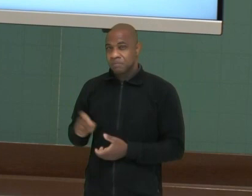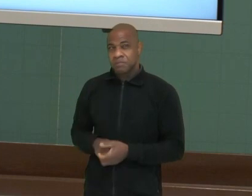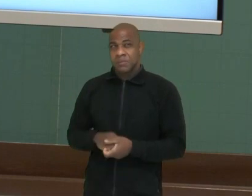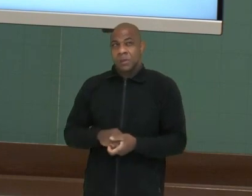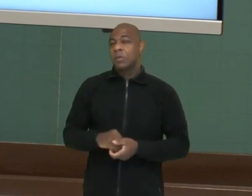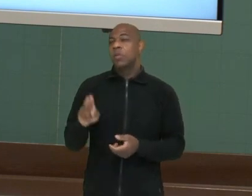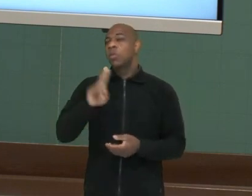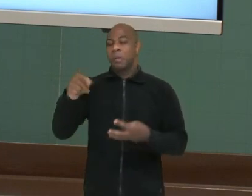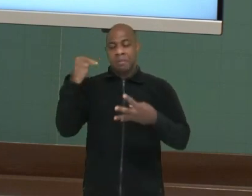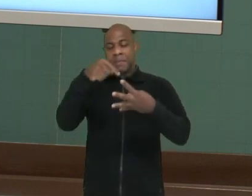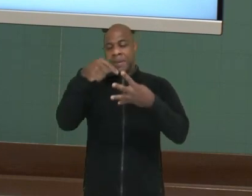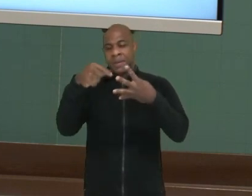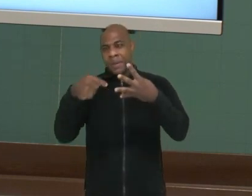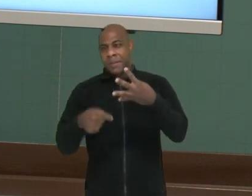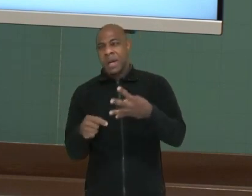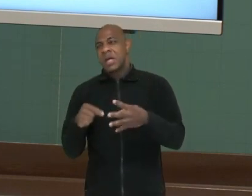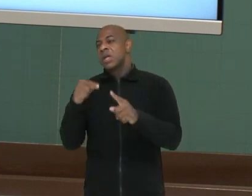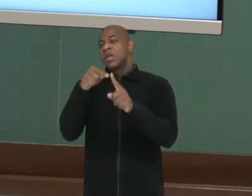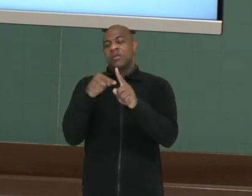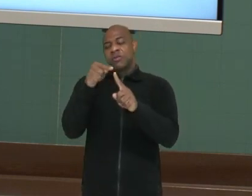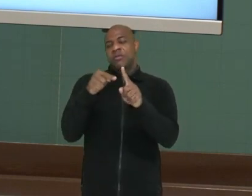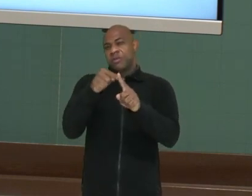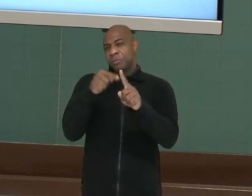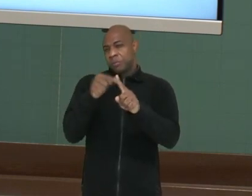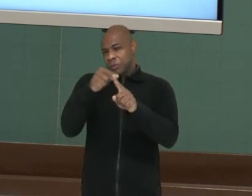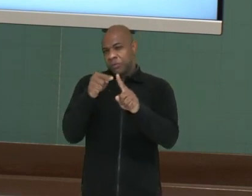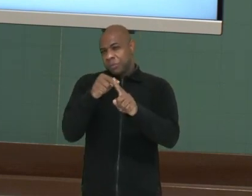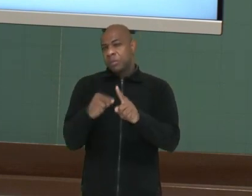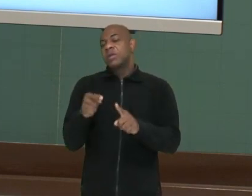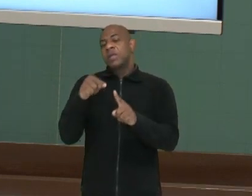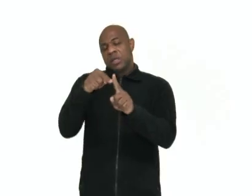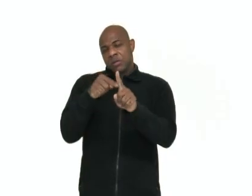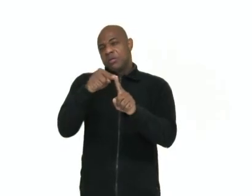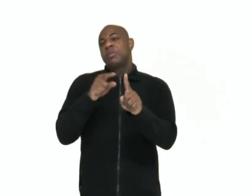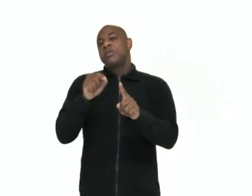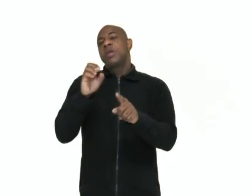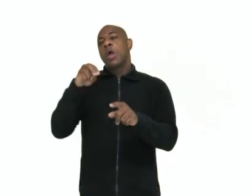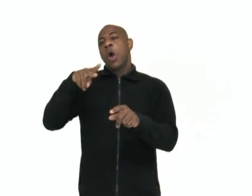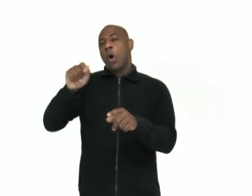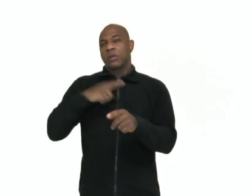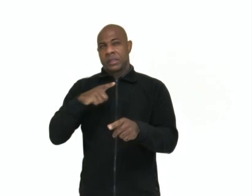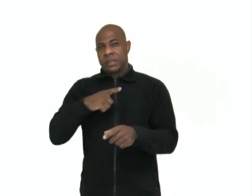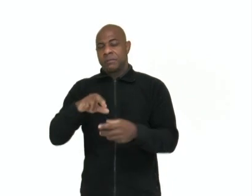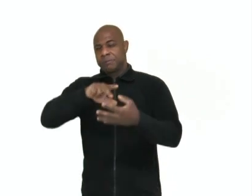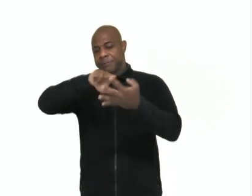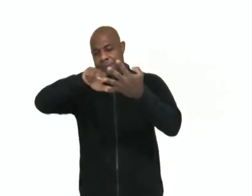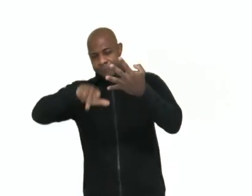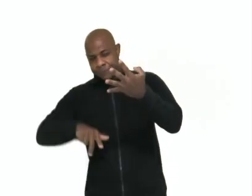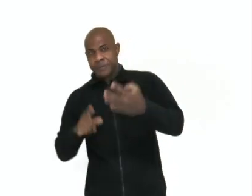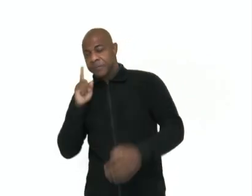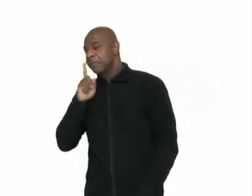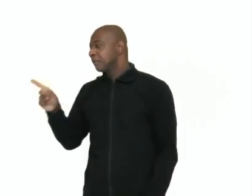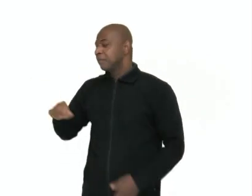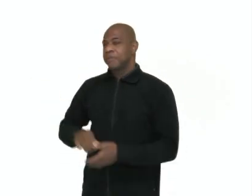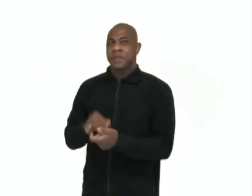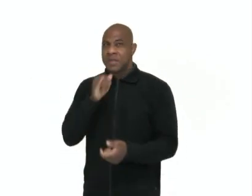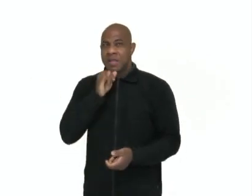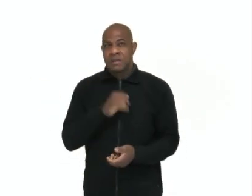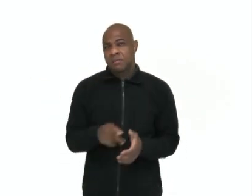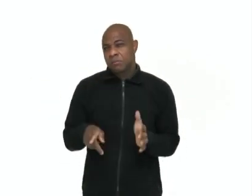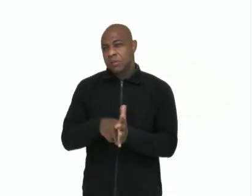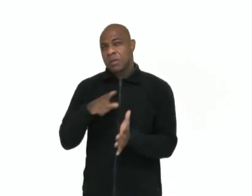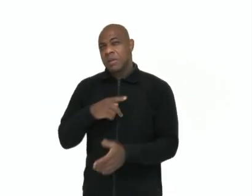ondas. Pessoal, existem 3 modos de você classificar as ondas. O primeiro modo é quanto à natureza. Eu já